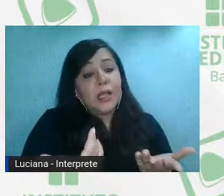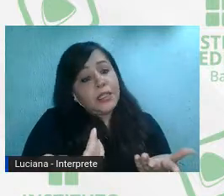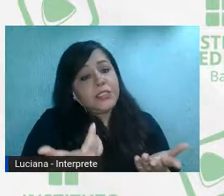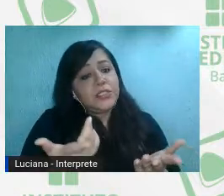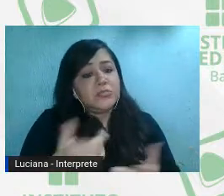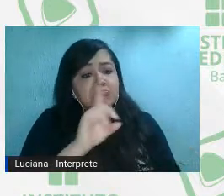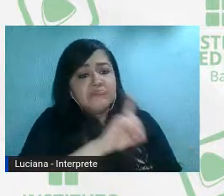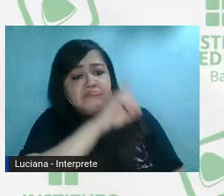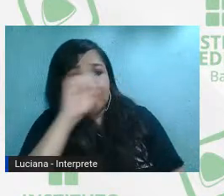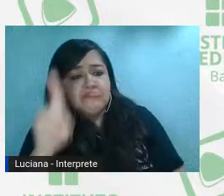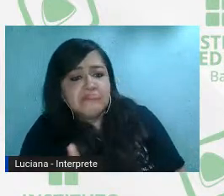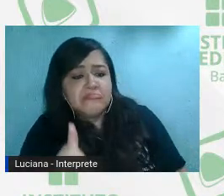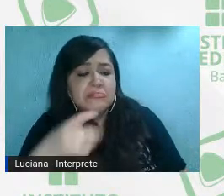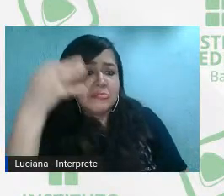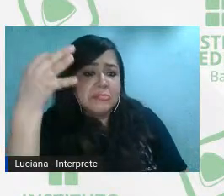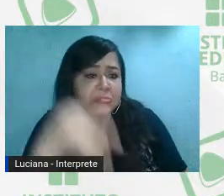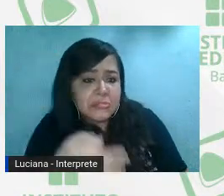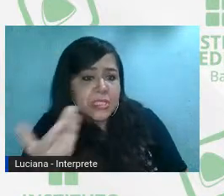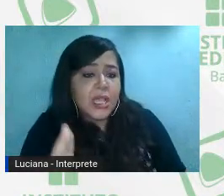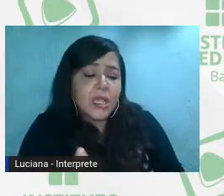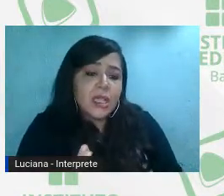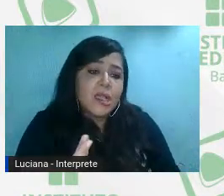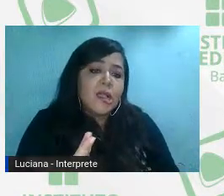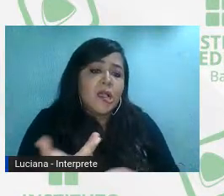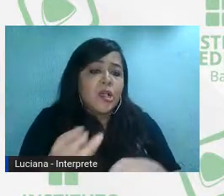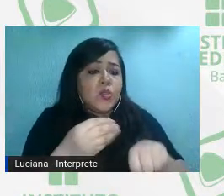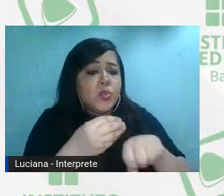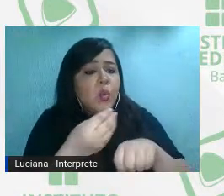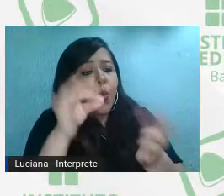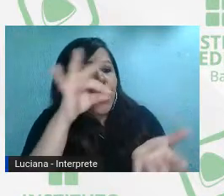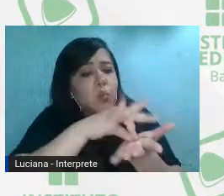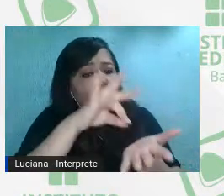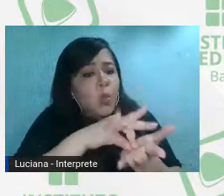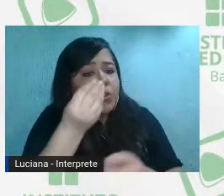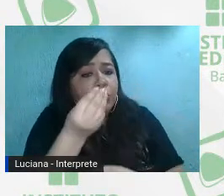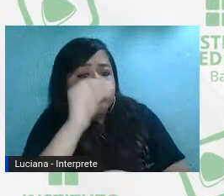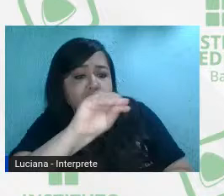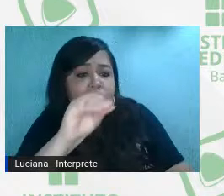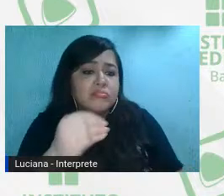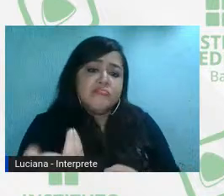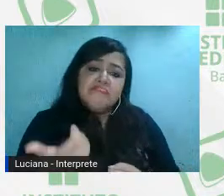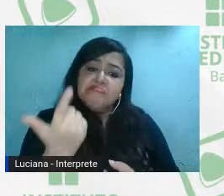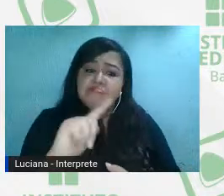data que a gente vai disponibilizar para vocês.